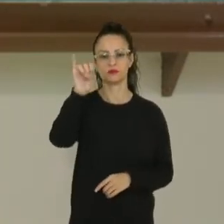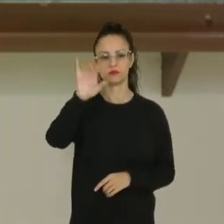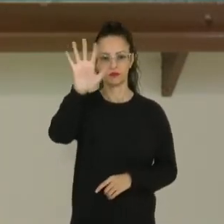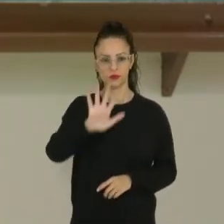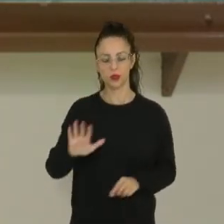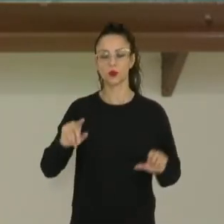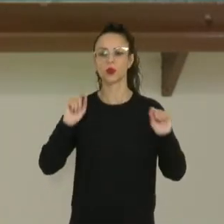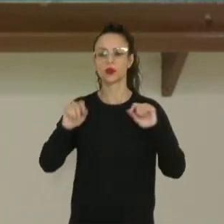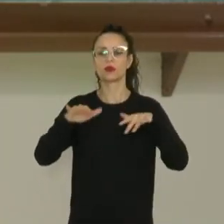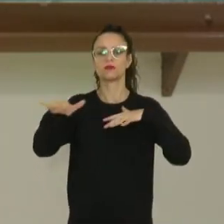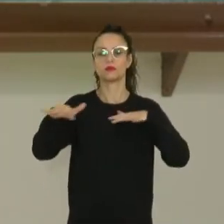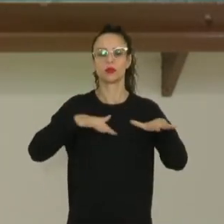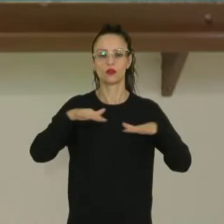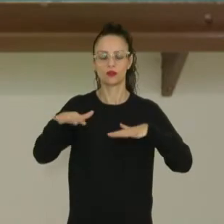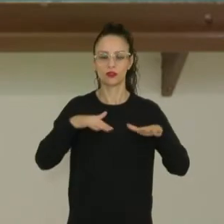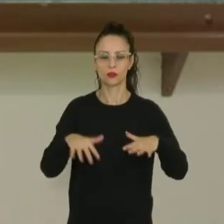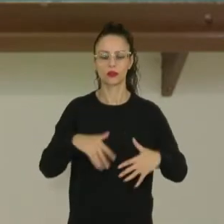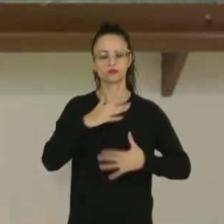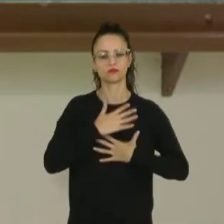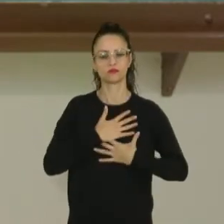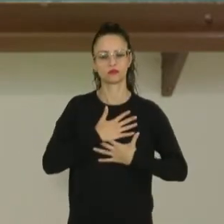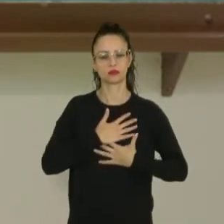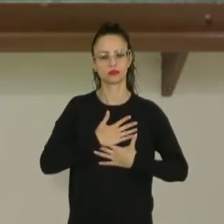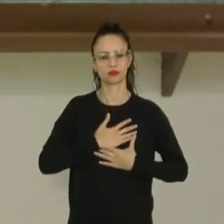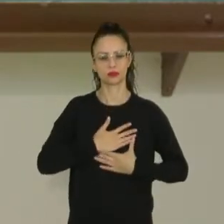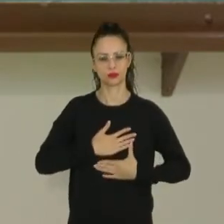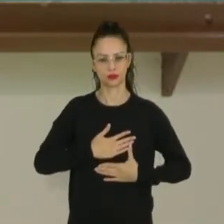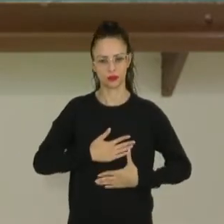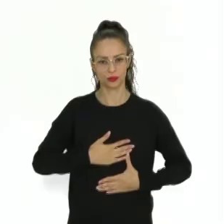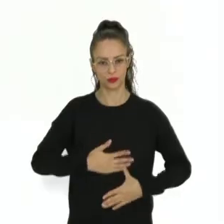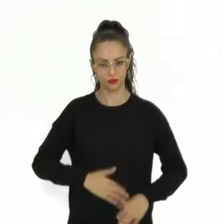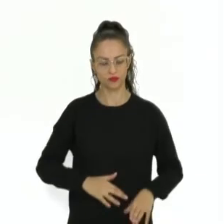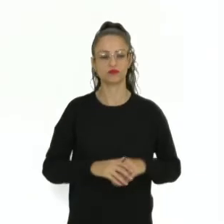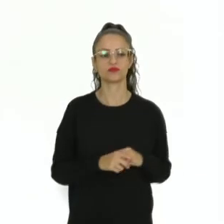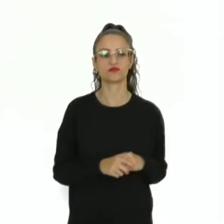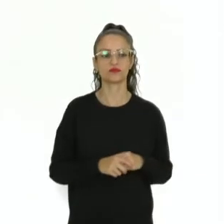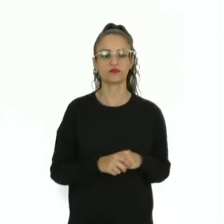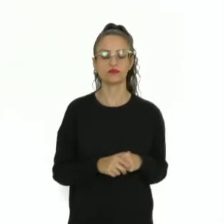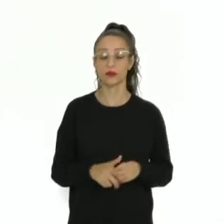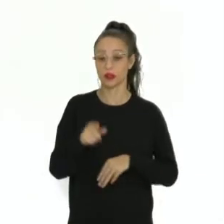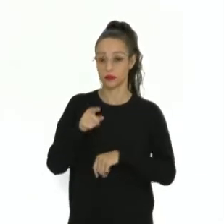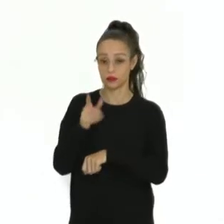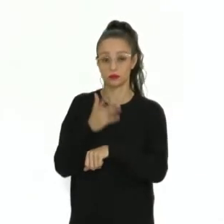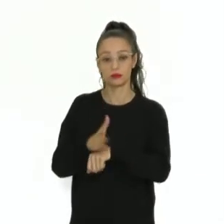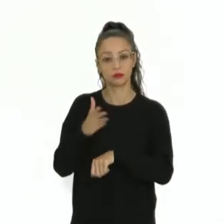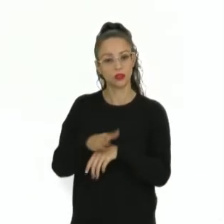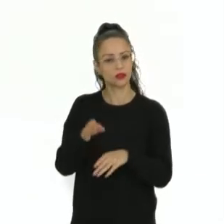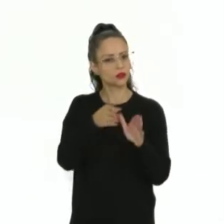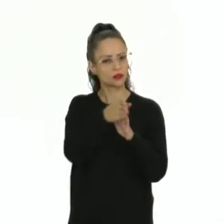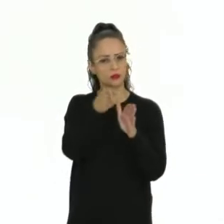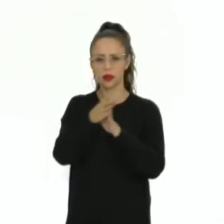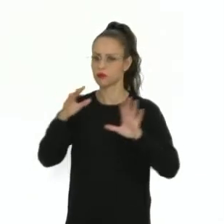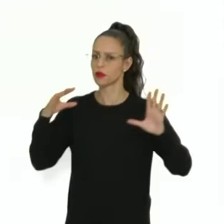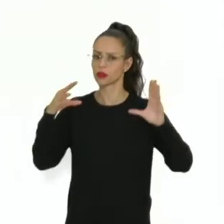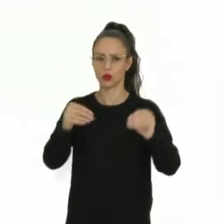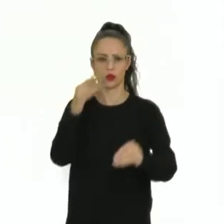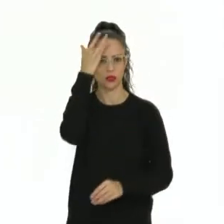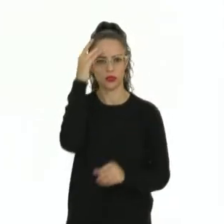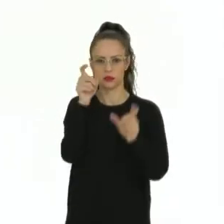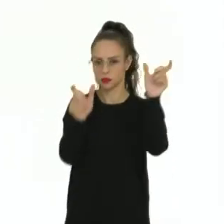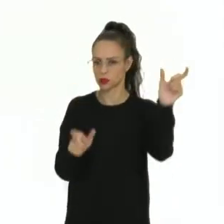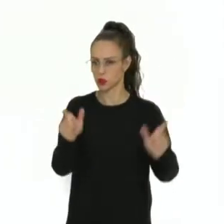um movimento de relaxamento, né? A sua prática é recomendada para todos. Então, não